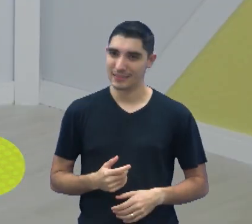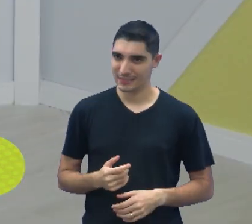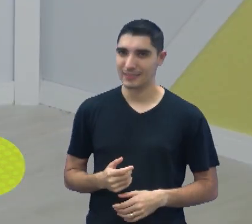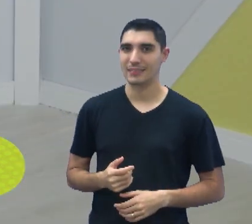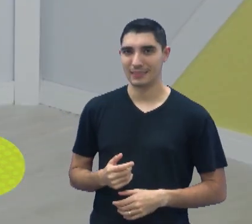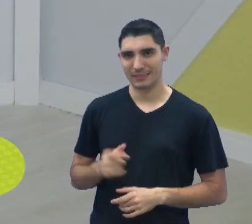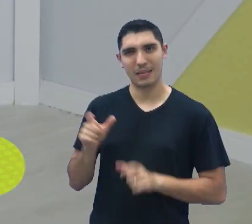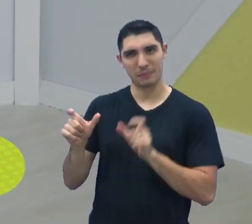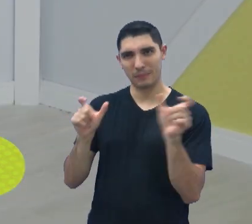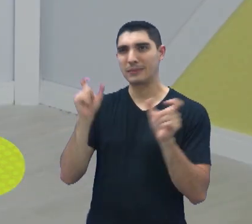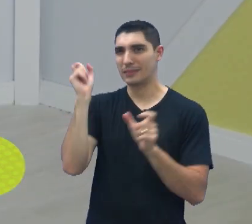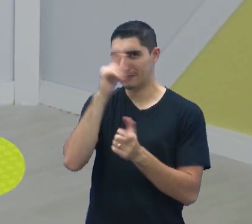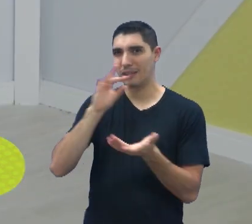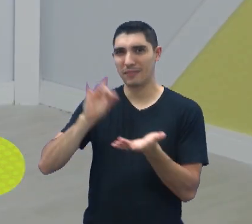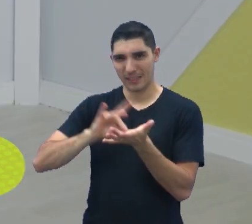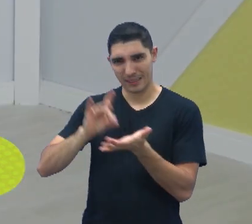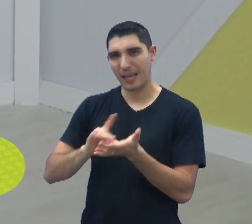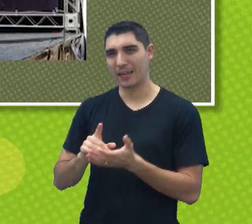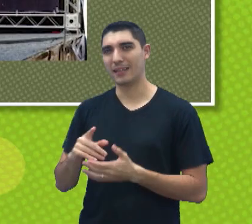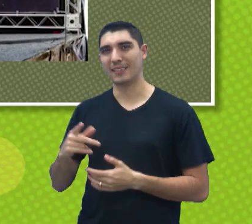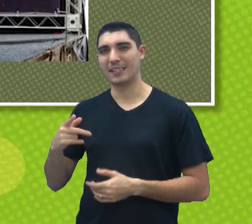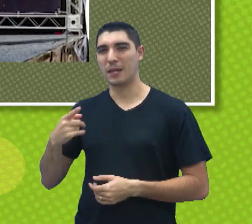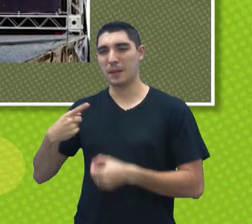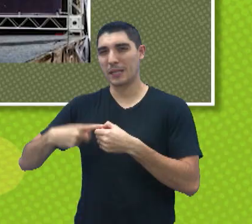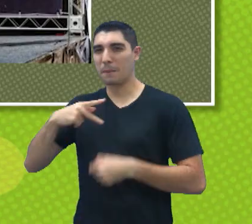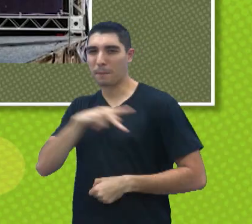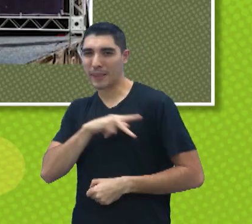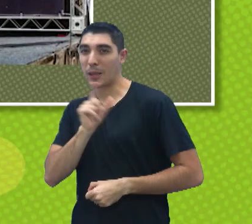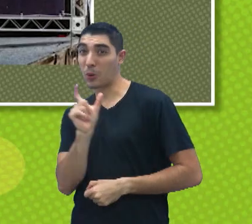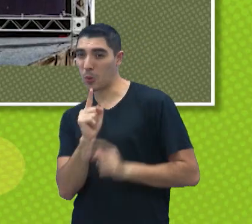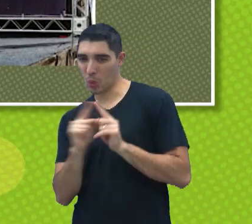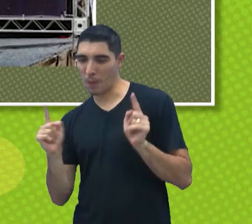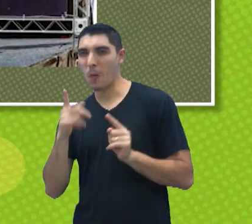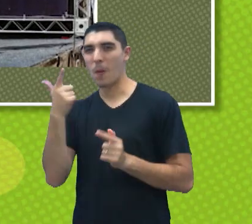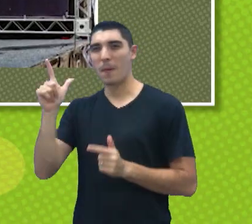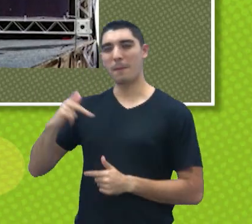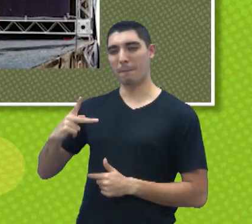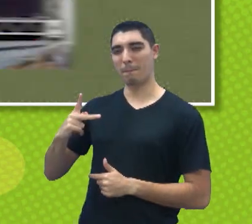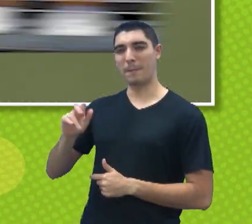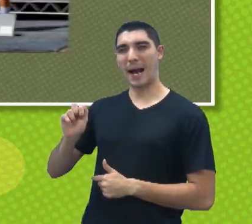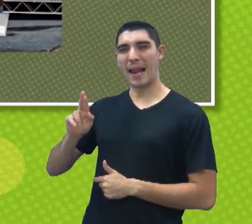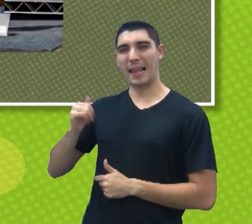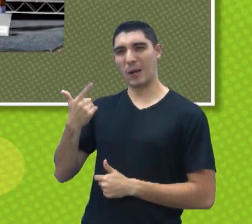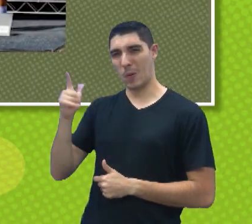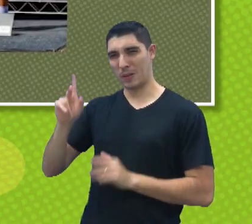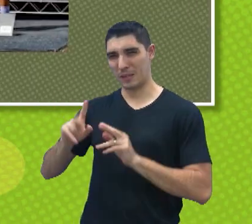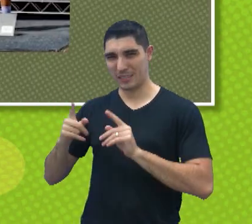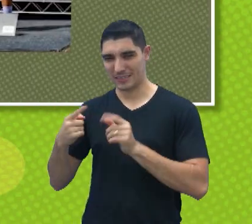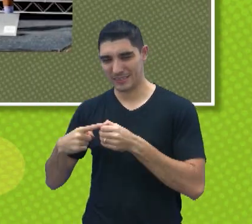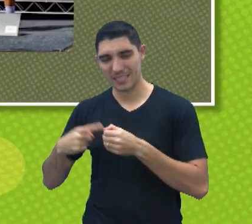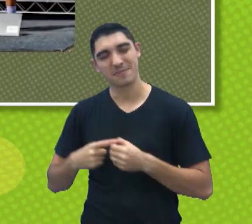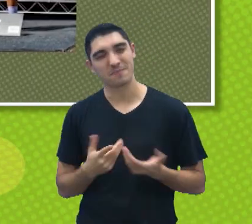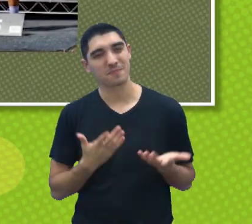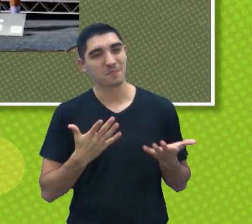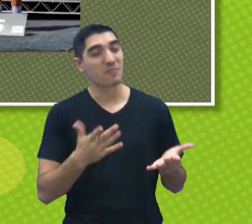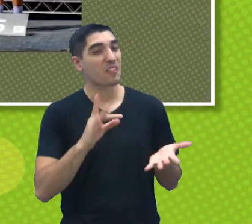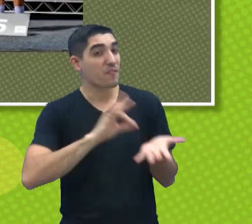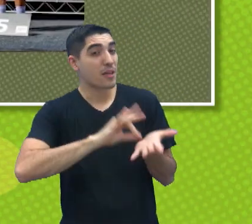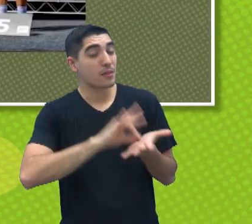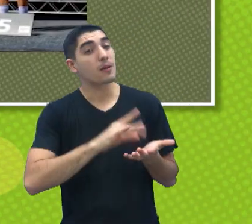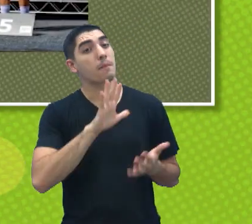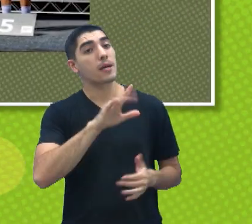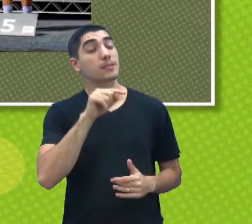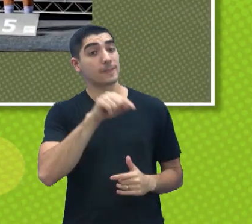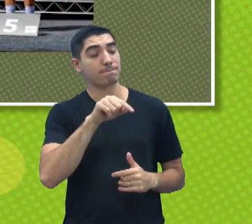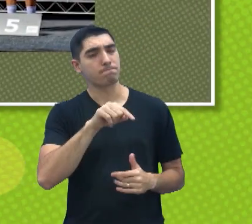Naquele momento foi o Paranapiacaba, viu? Parabéns a todo mundo, né? Sem dúvidas nenhuma, eles treinam bastante. Eu acho